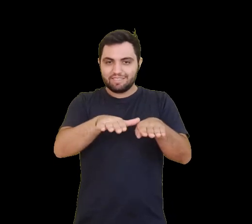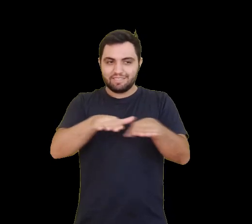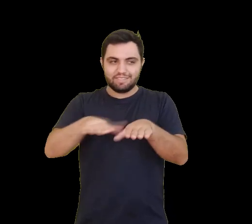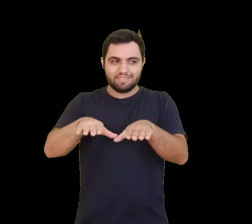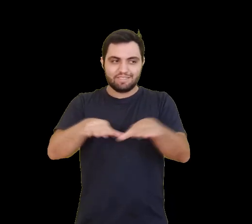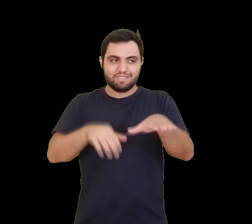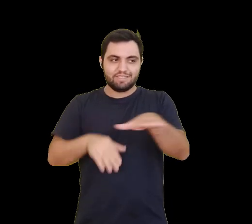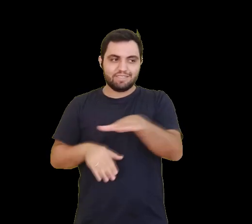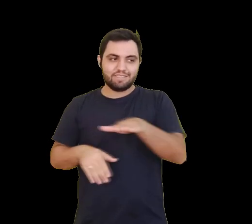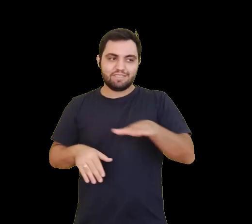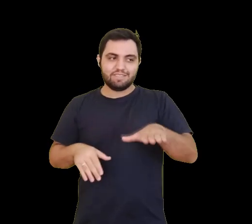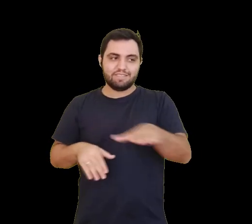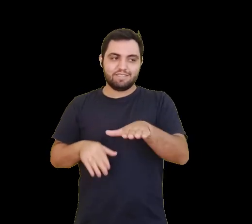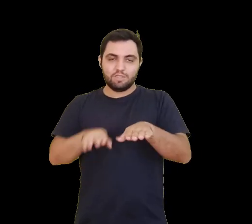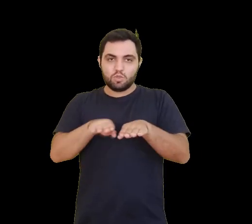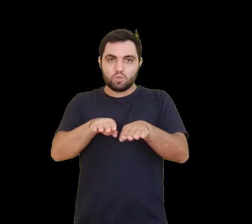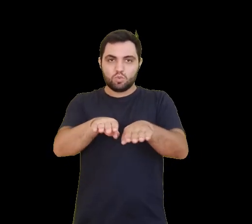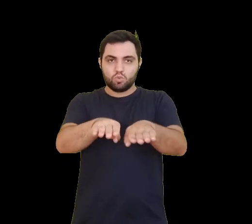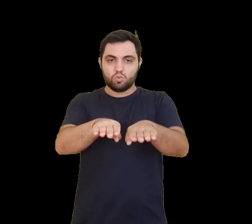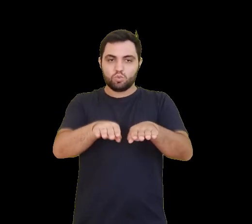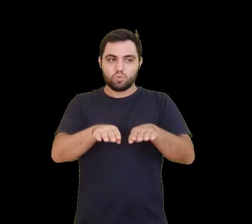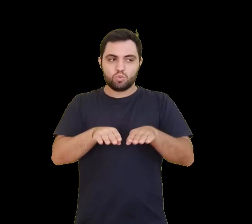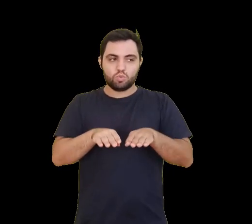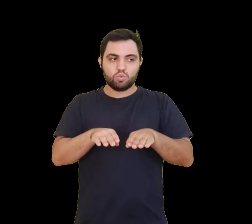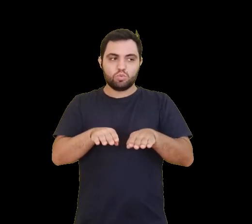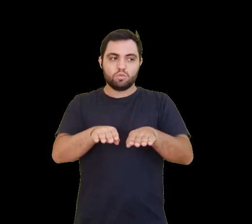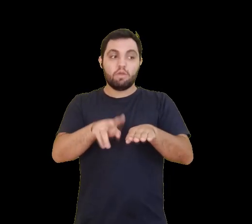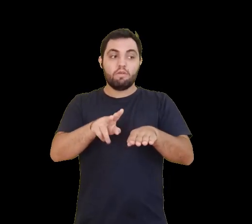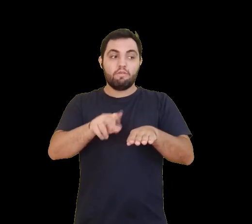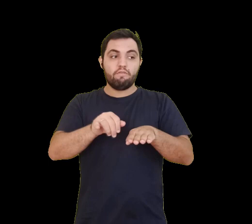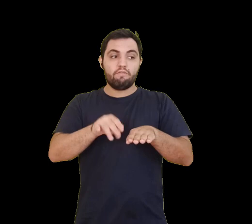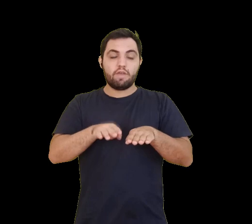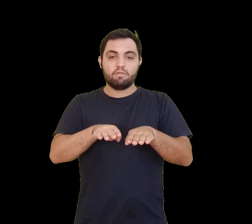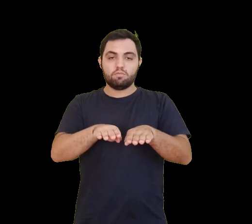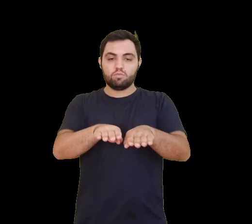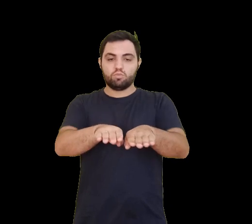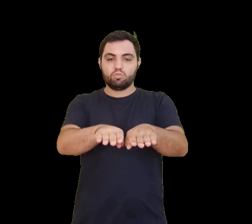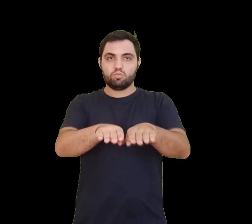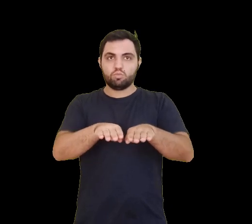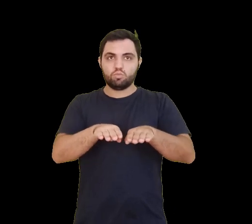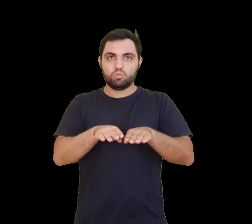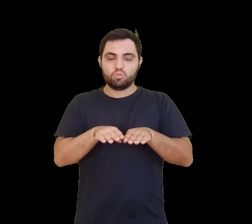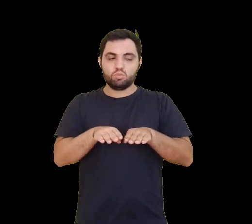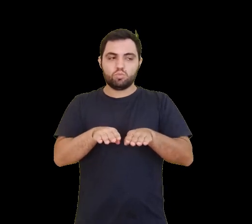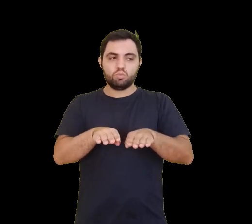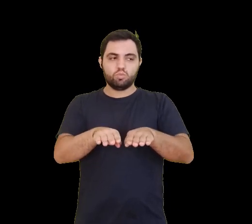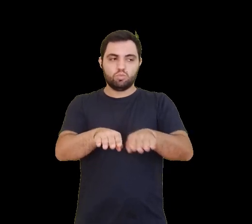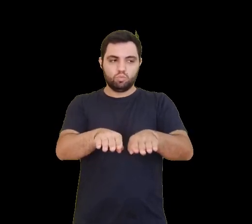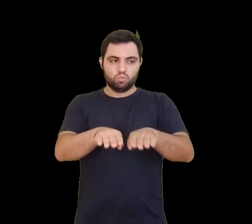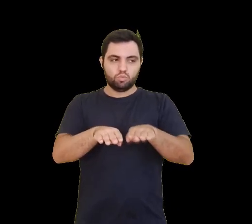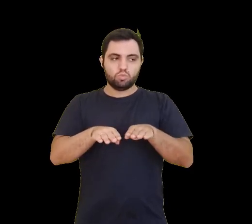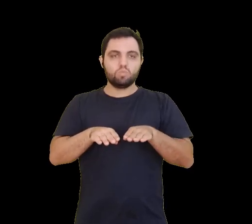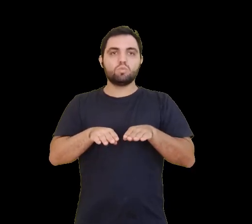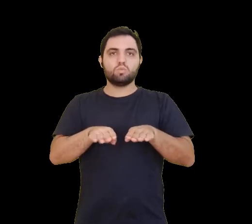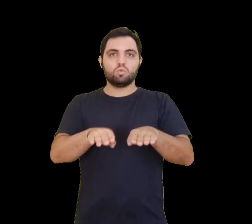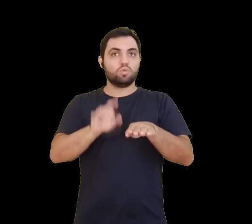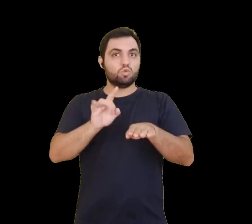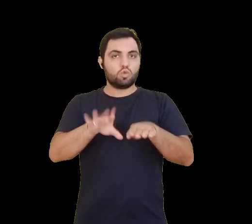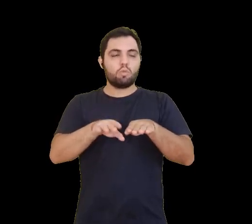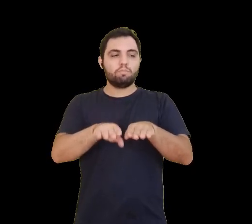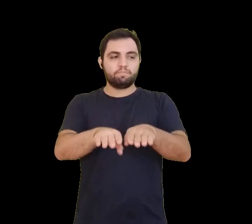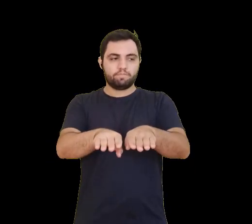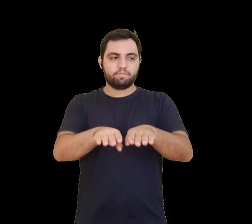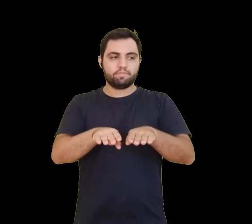puxá-la. Então ela vai para frente e para trás, né? Então